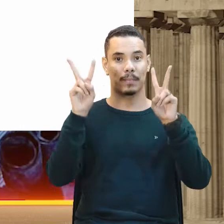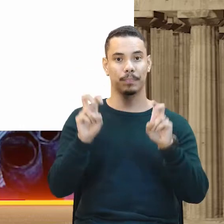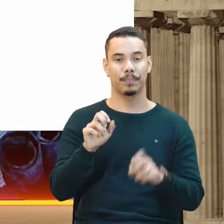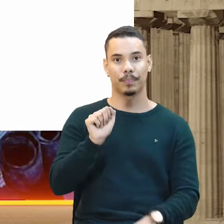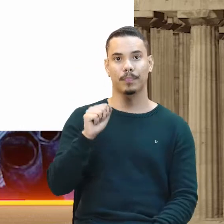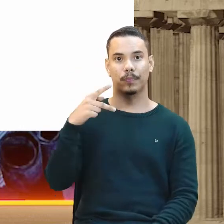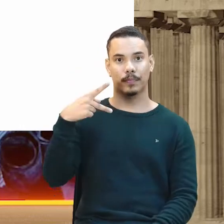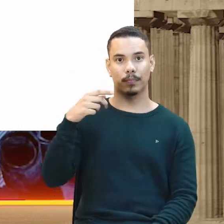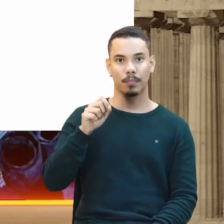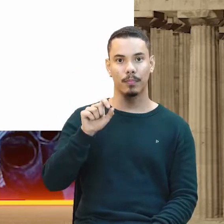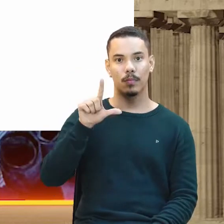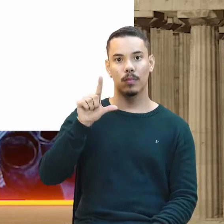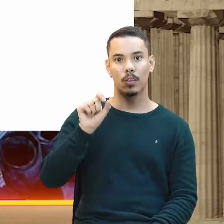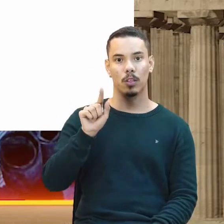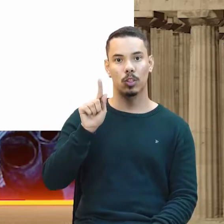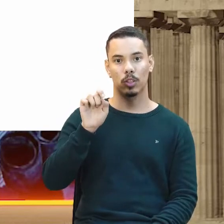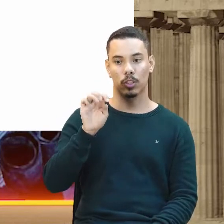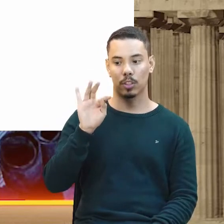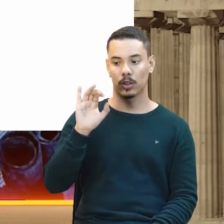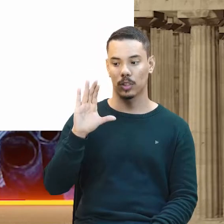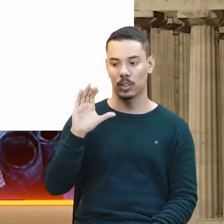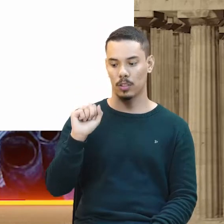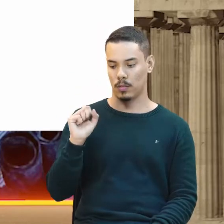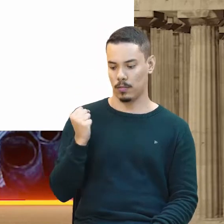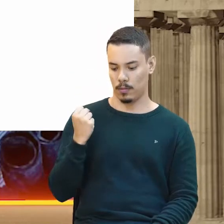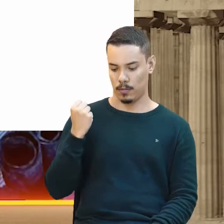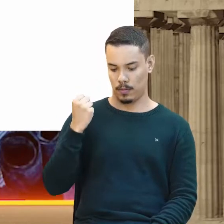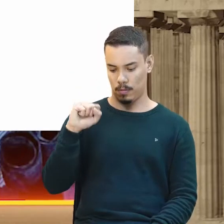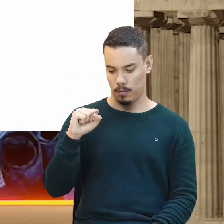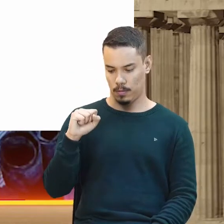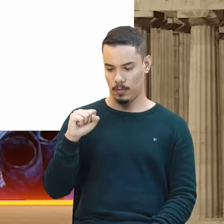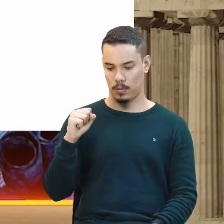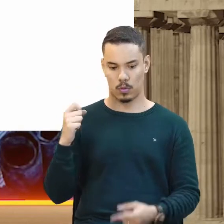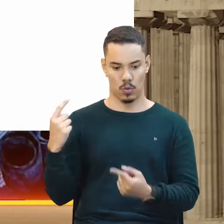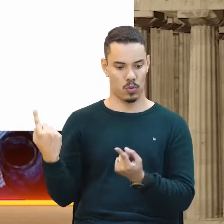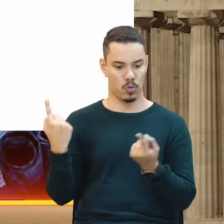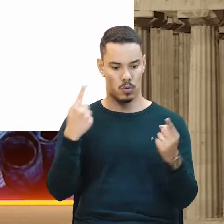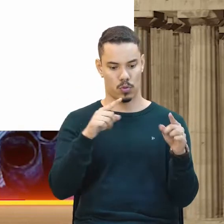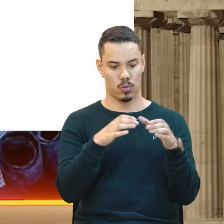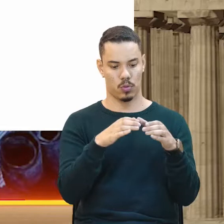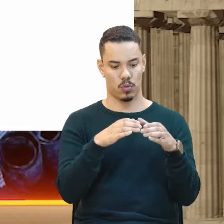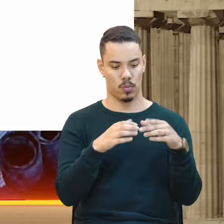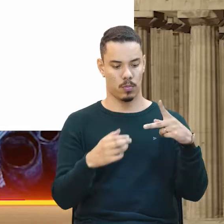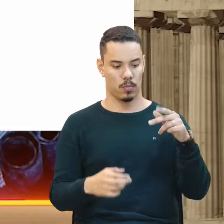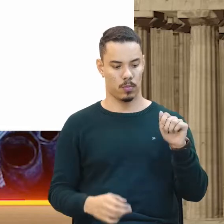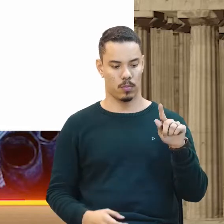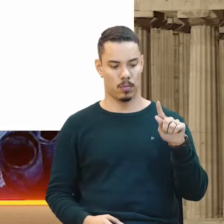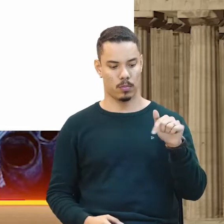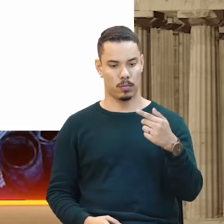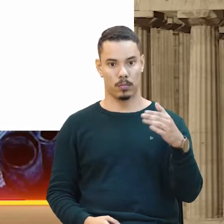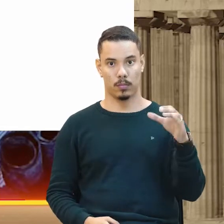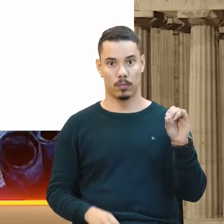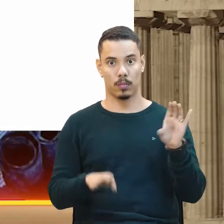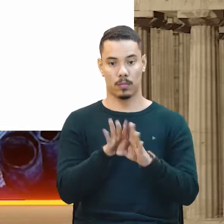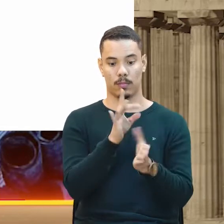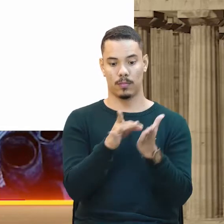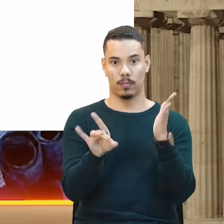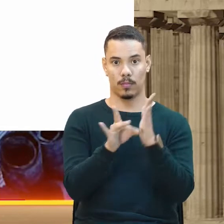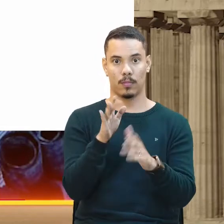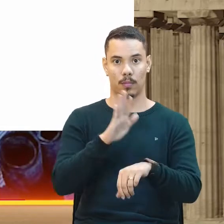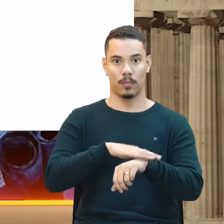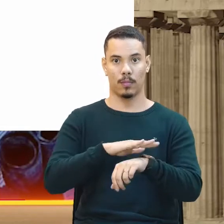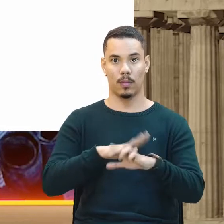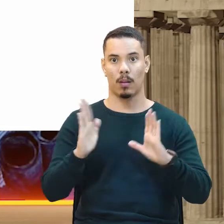apologética, a defesa do cristianismo contra os pagãos e contra as heresias que haviam na época.